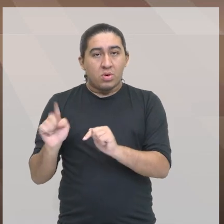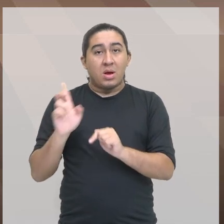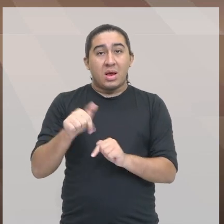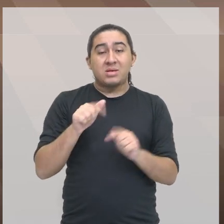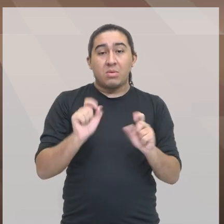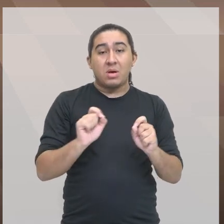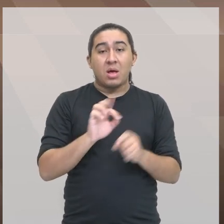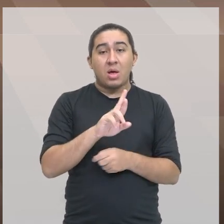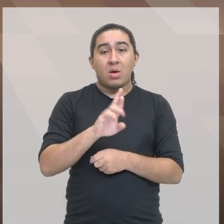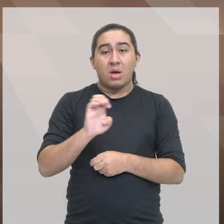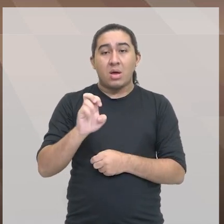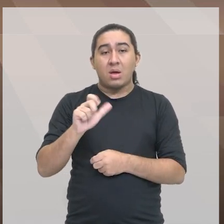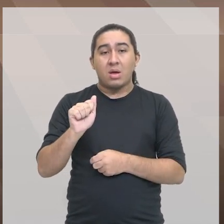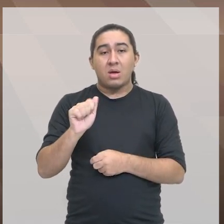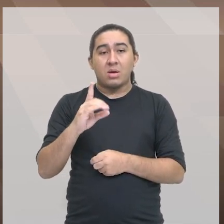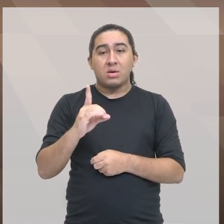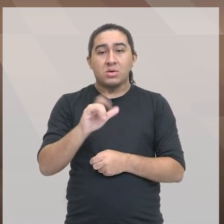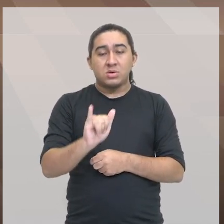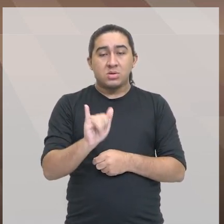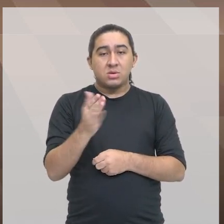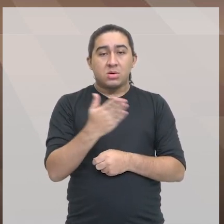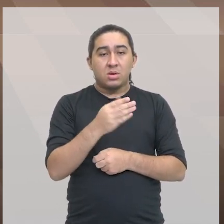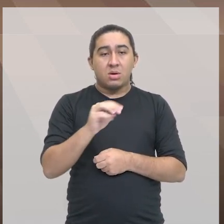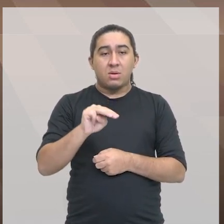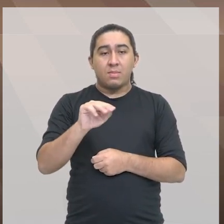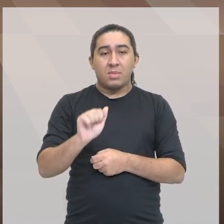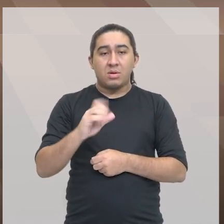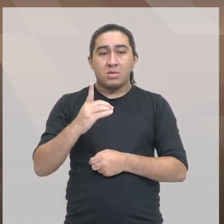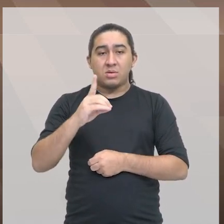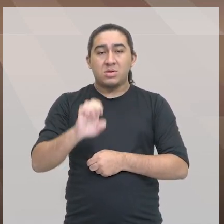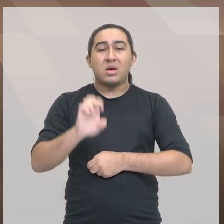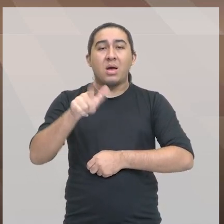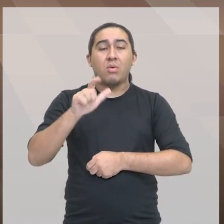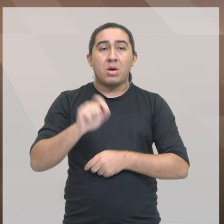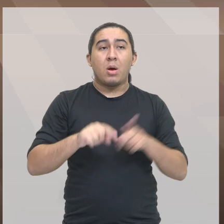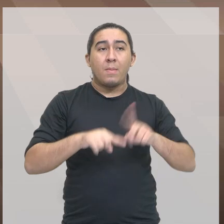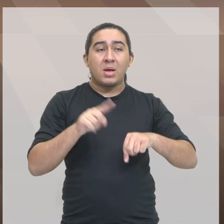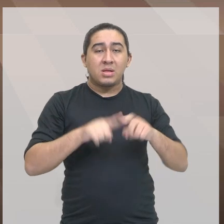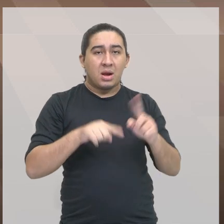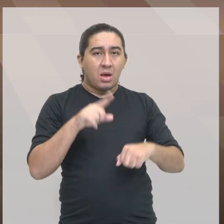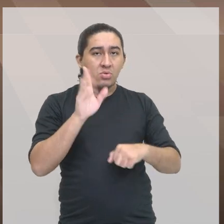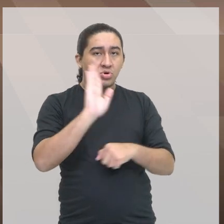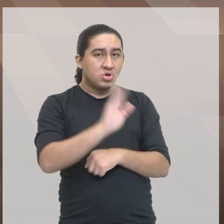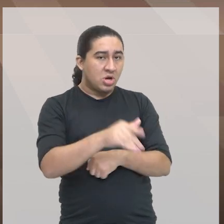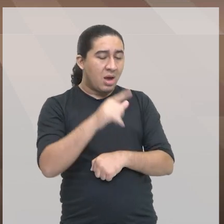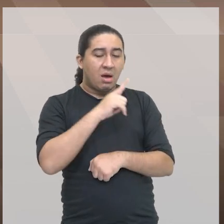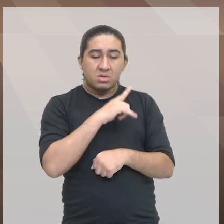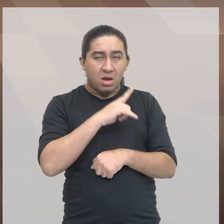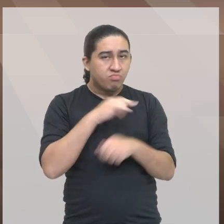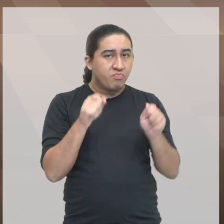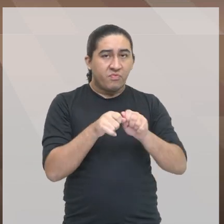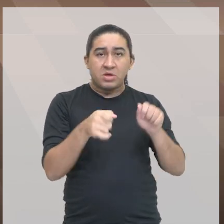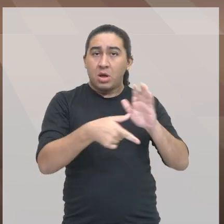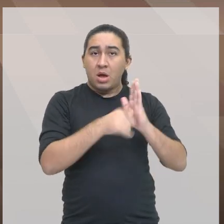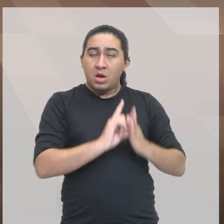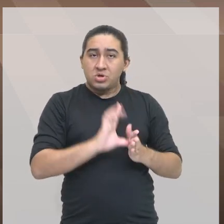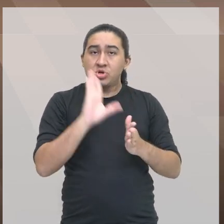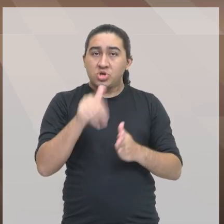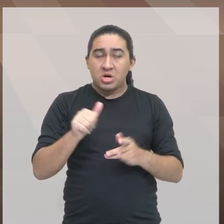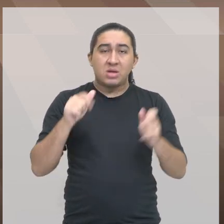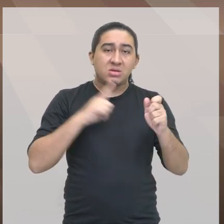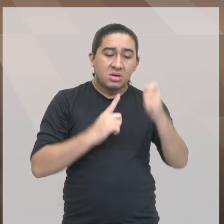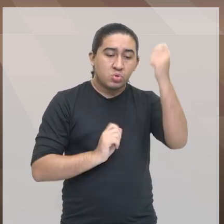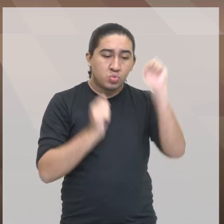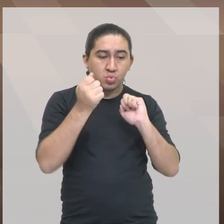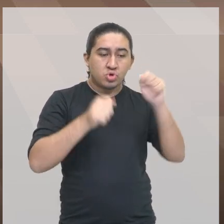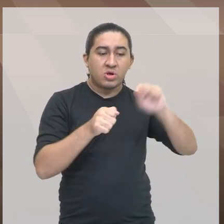ready-made. O que é um ready-made? É um objeto já pronto, que ele tira do seu cotidiano, é um objeto fabricado e